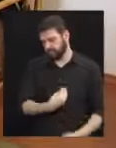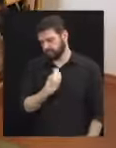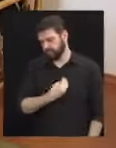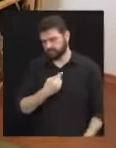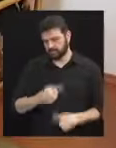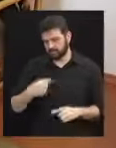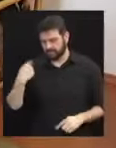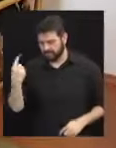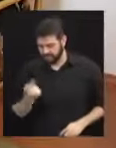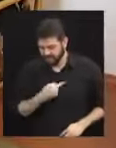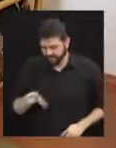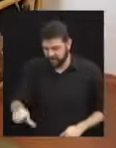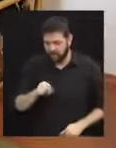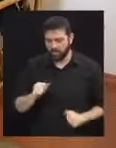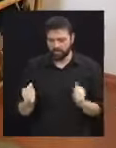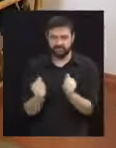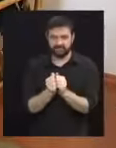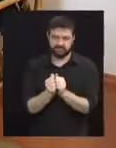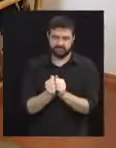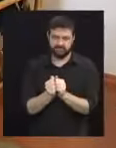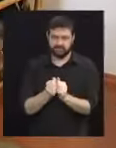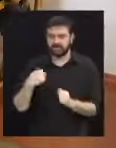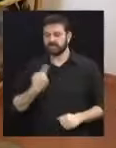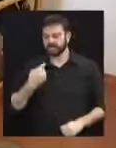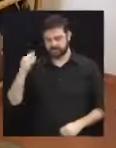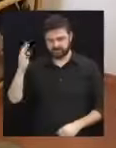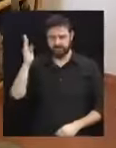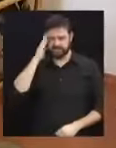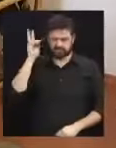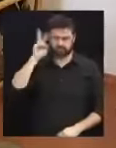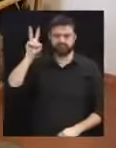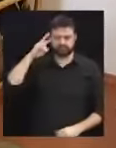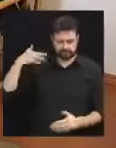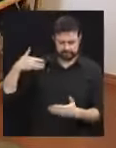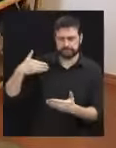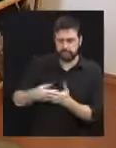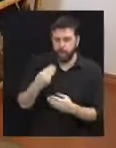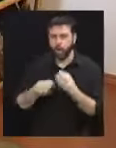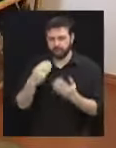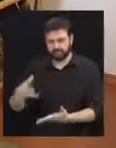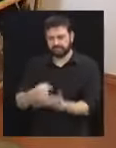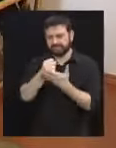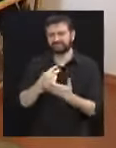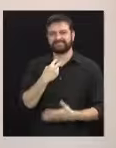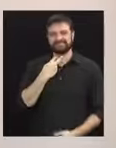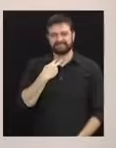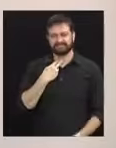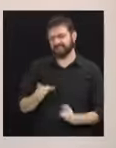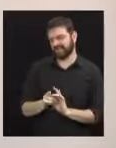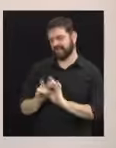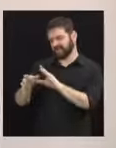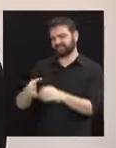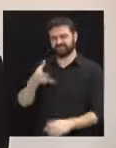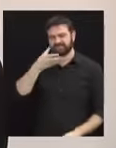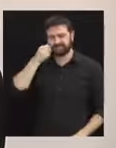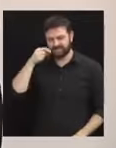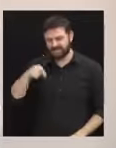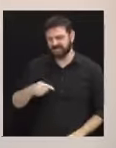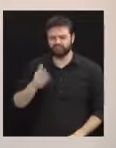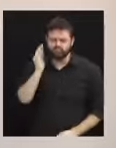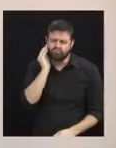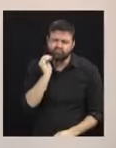nosso mascote, porque tudo que ele passou a gente não... Existe um histórico, né, de salvamento dele. Não sei muito se vai ter como desapegá-lo. E ele é muito